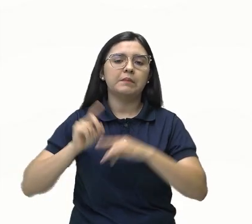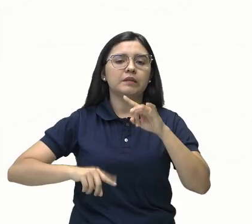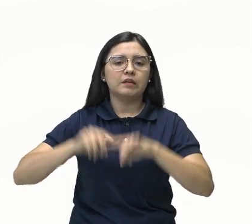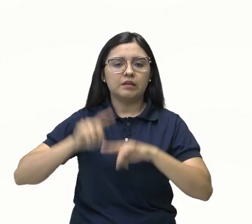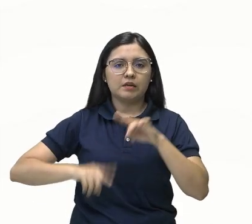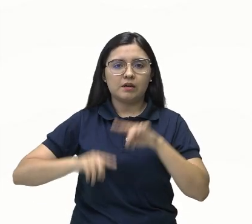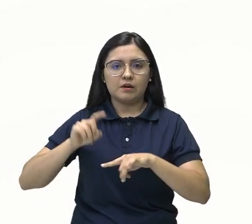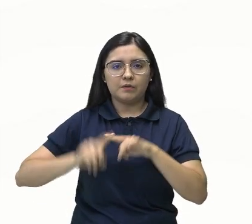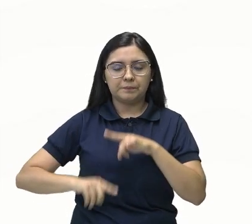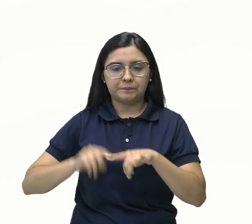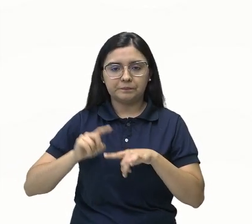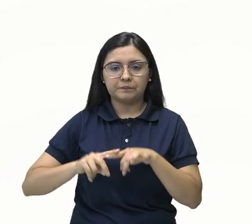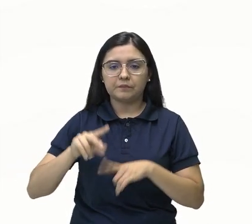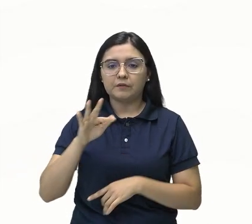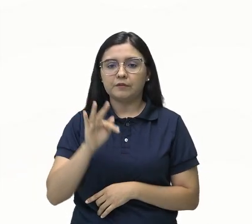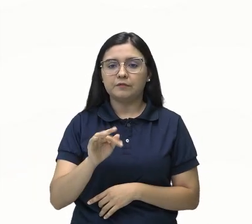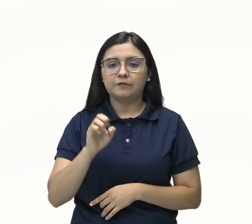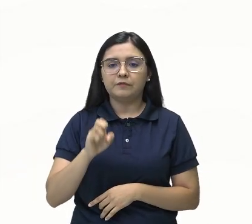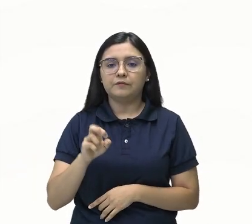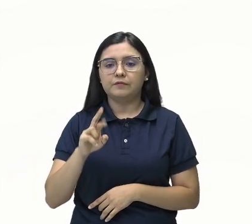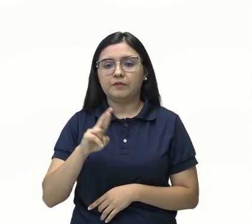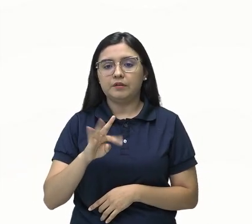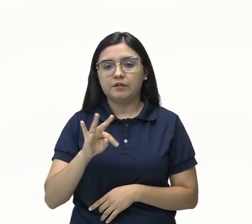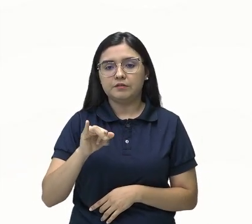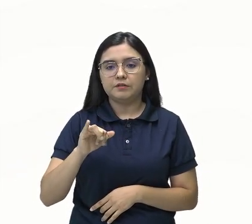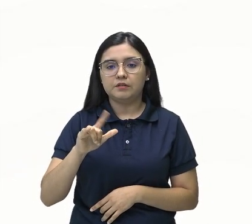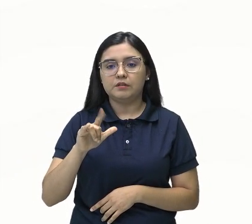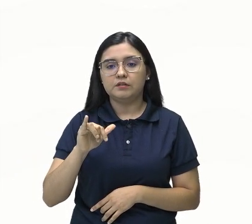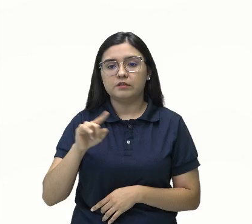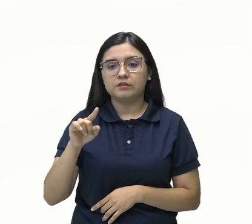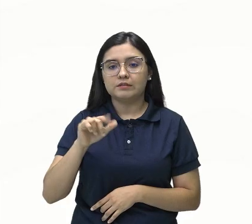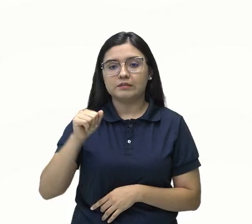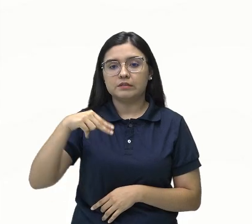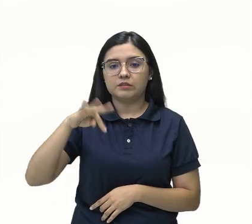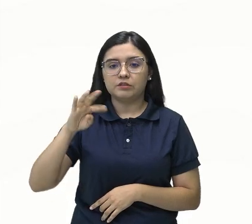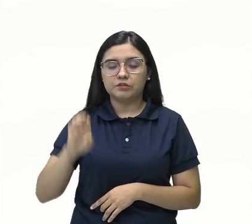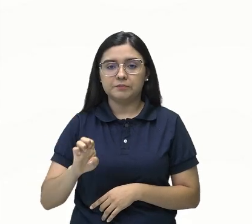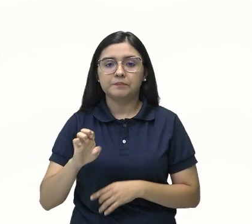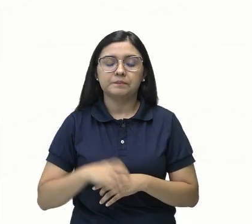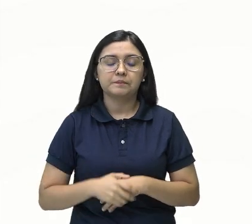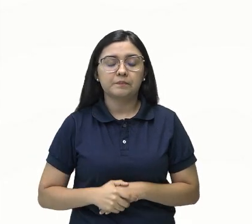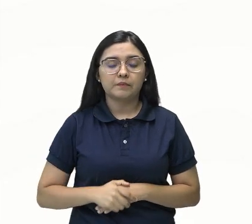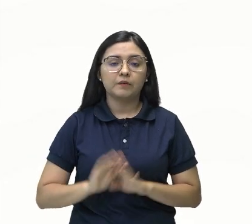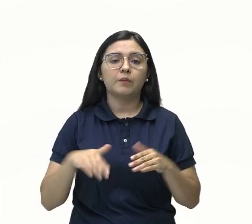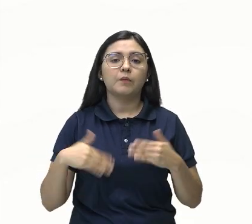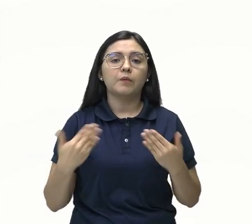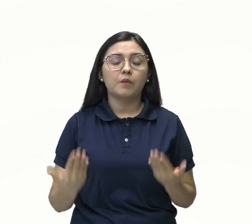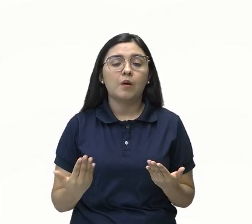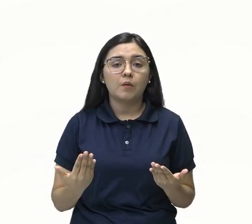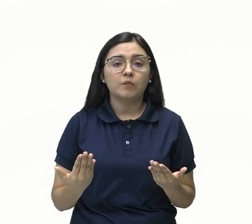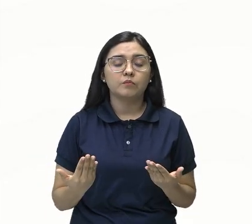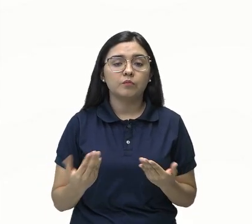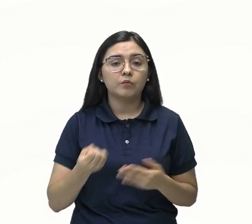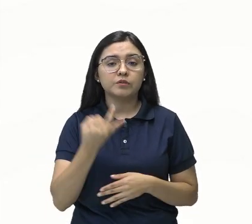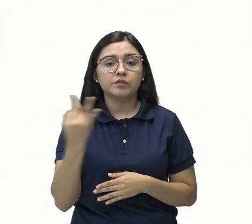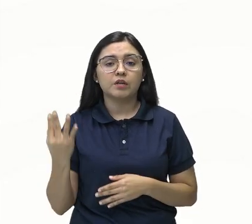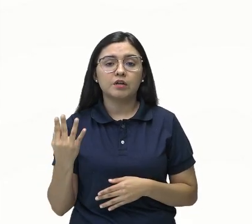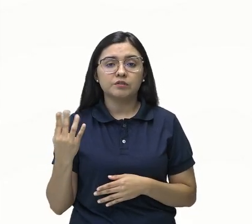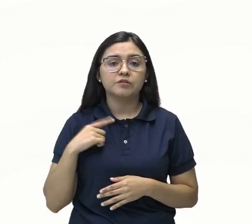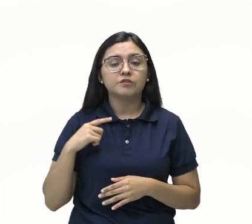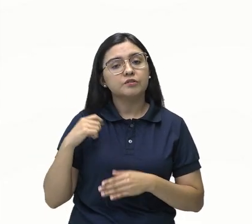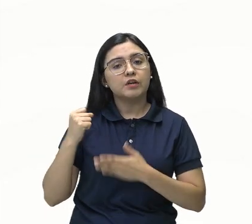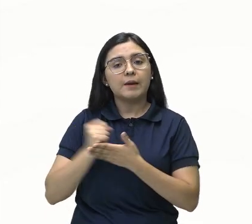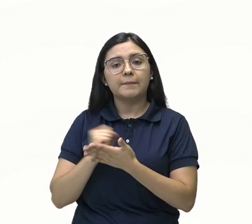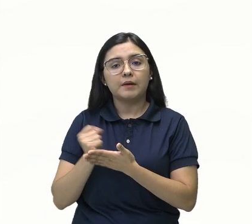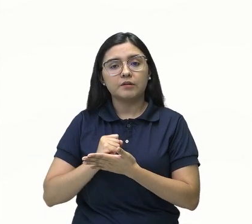E aí depois a gente queria saber qual era a quantidade de fertilizante que eu ia precisar se o meu terreno aumentasse ali e fosse uma